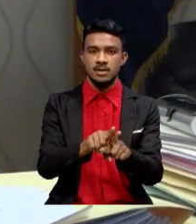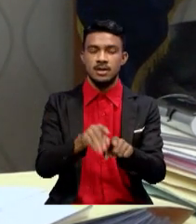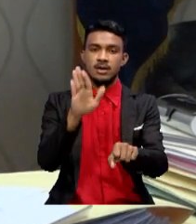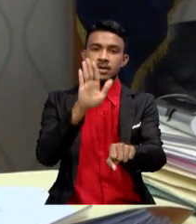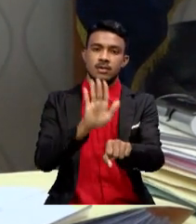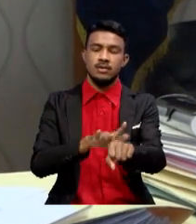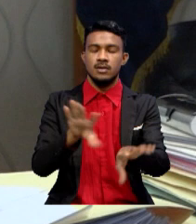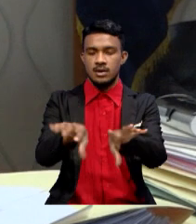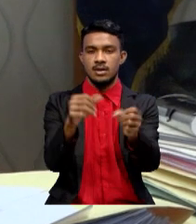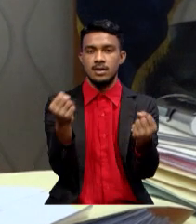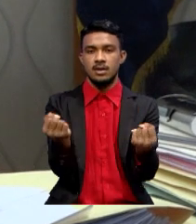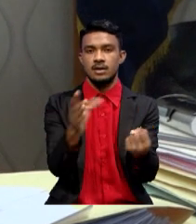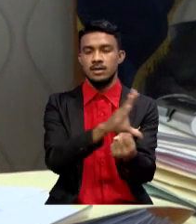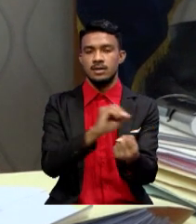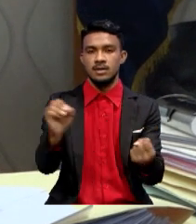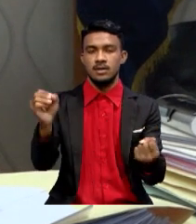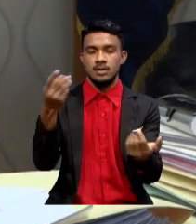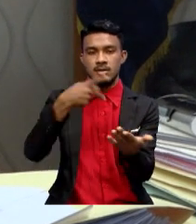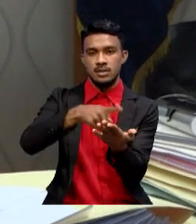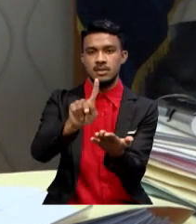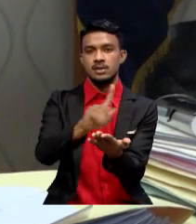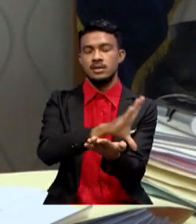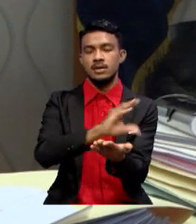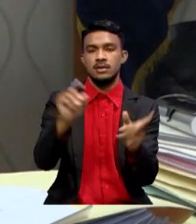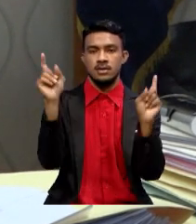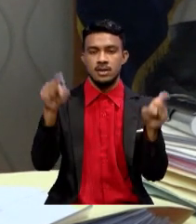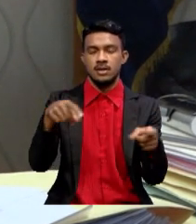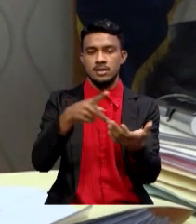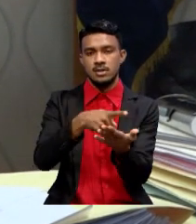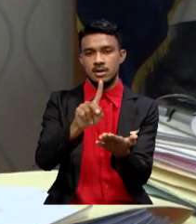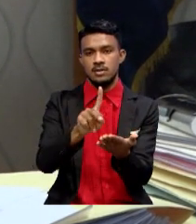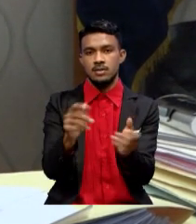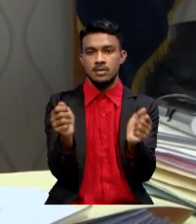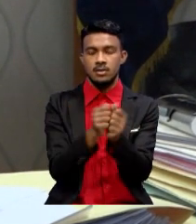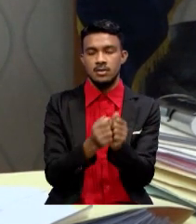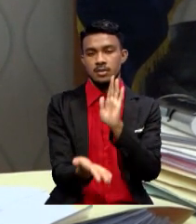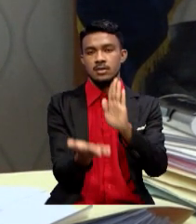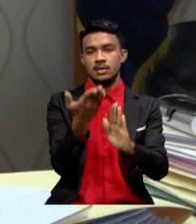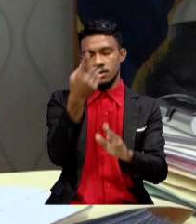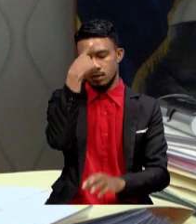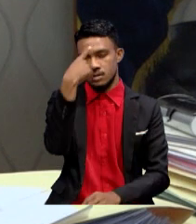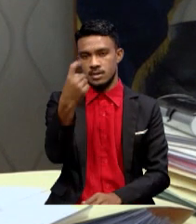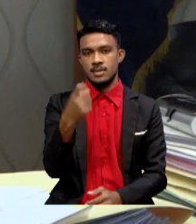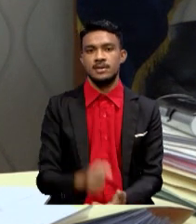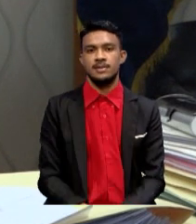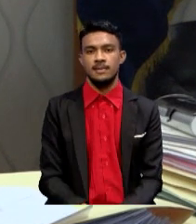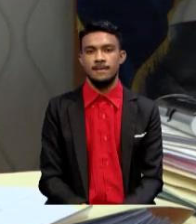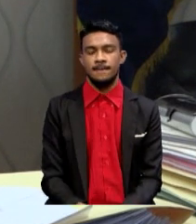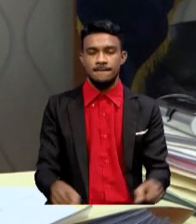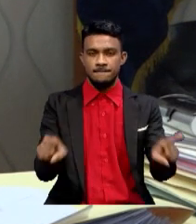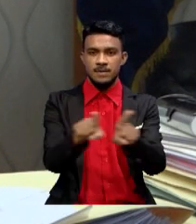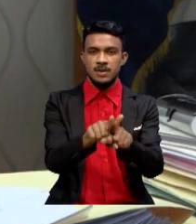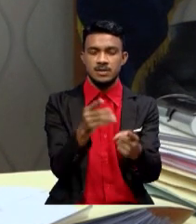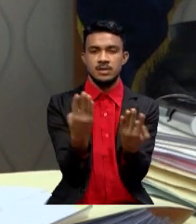excise taxa seletivo consumo, então nem tem sido liutan tama anessa